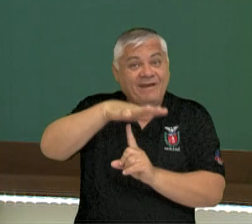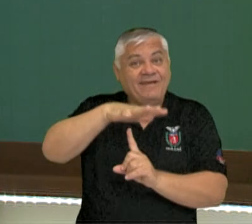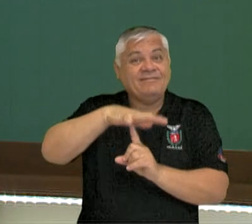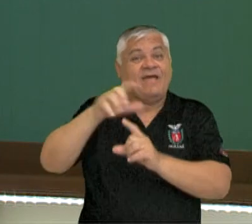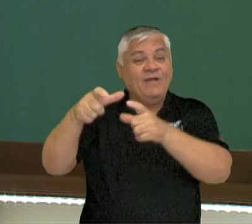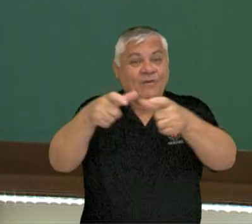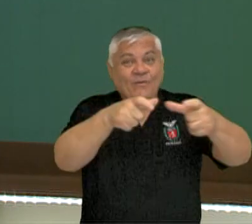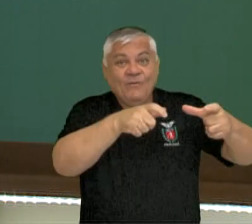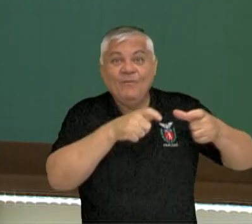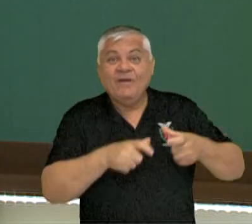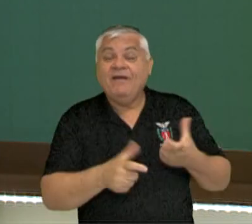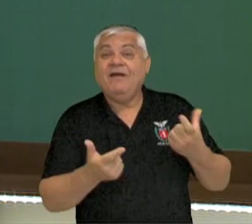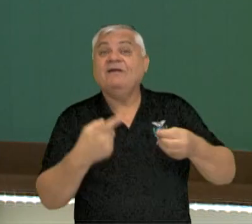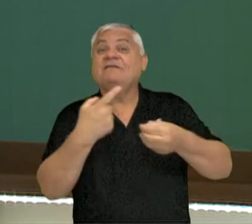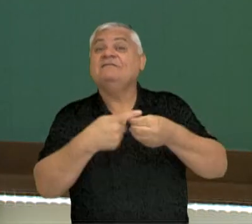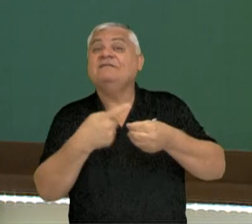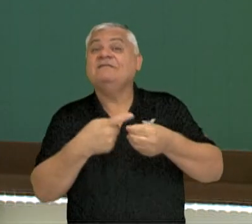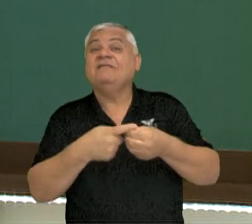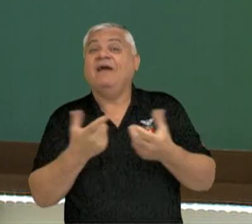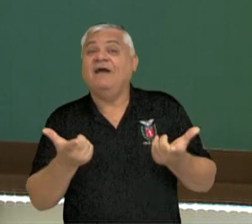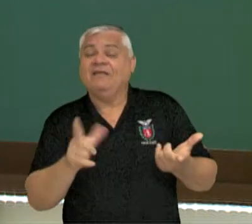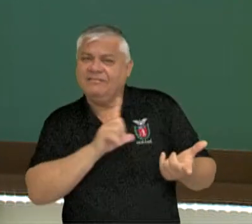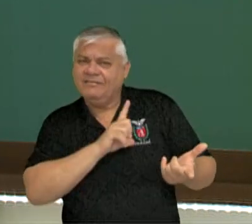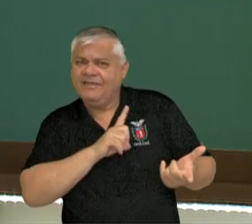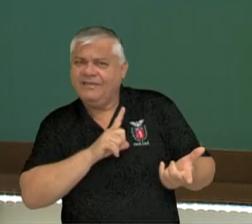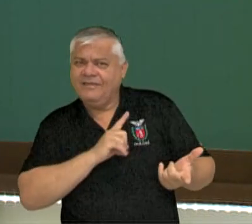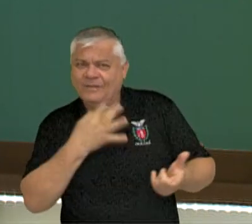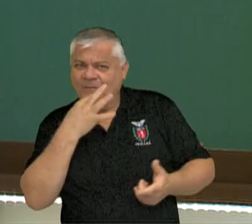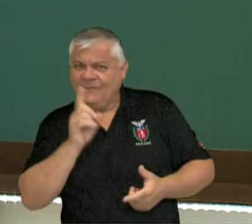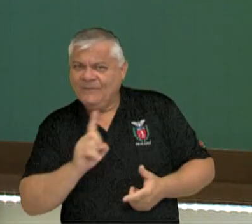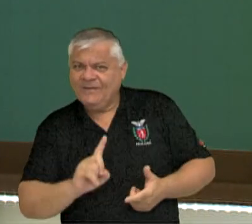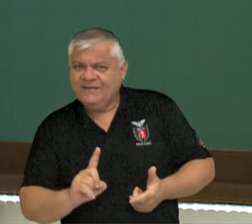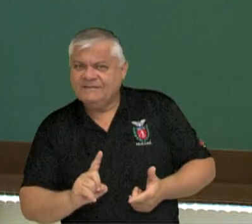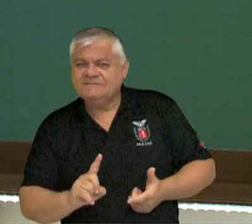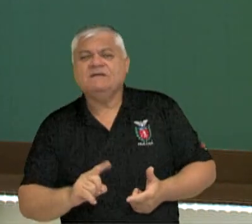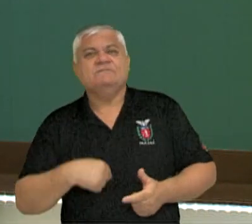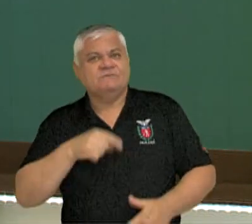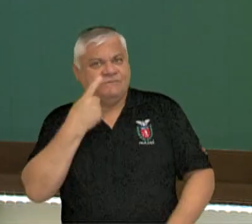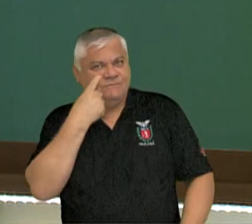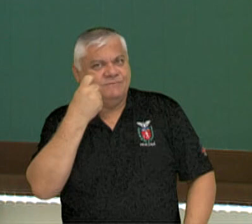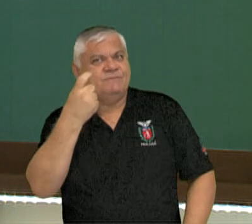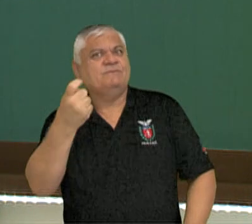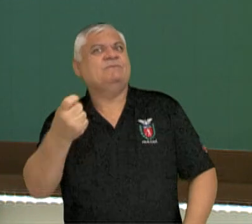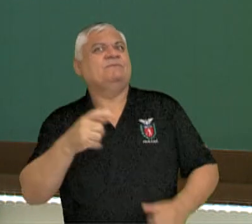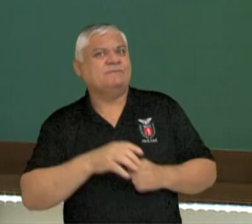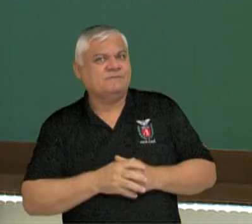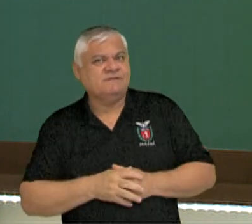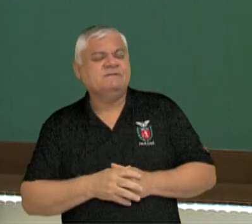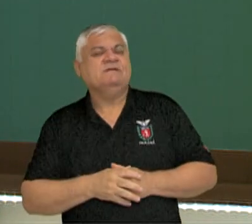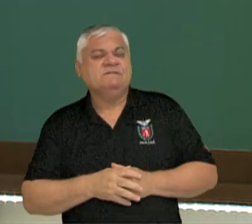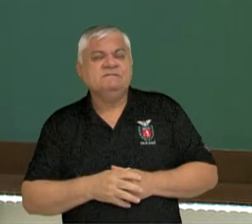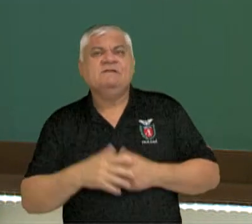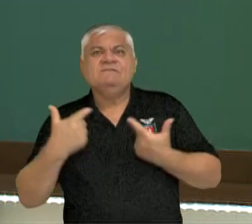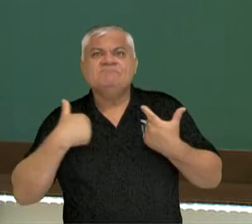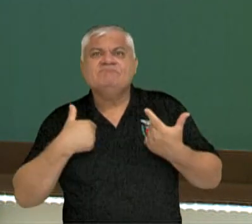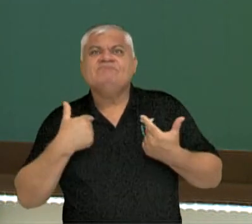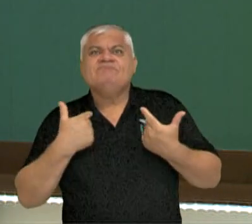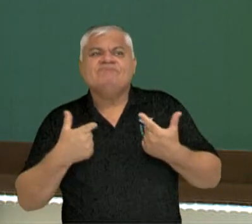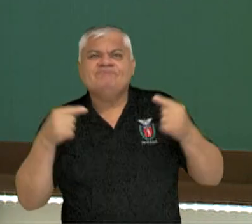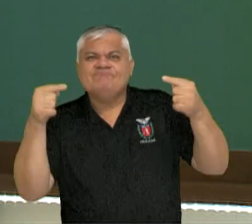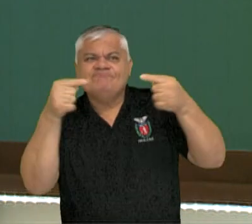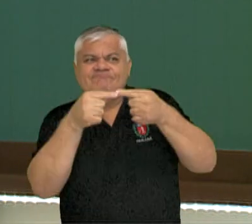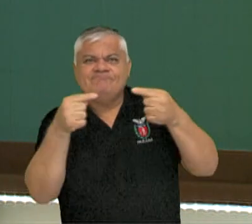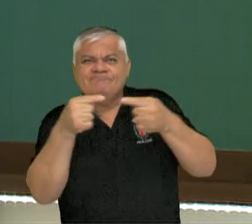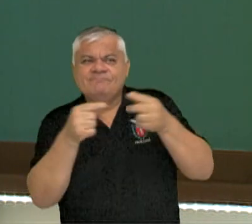ou mesmo da sua cidade, que você ainda não visitou. Então é bem interessante quando nós fazemos essa